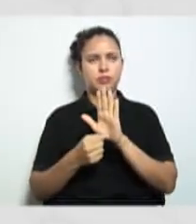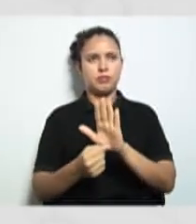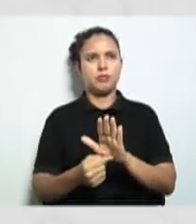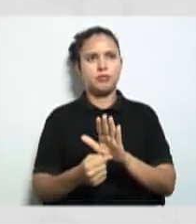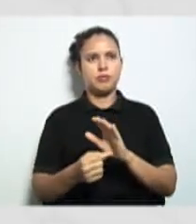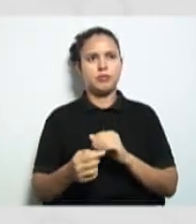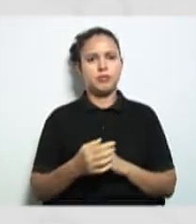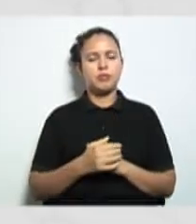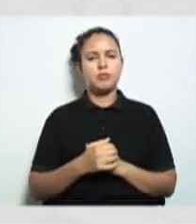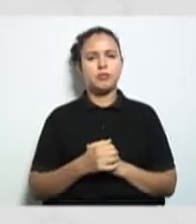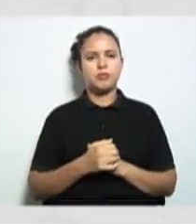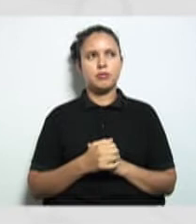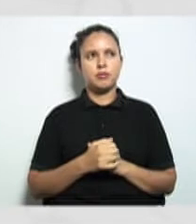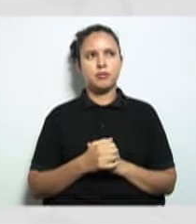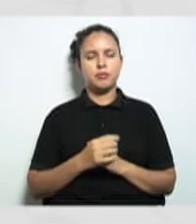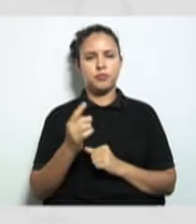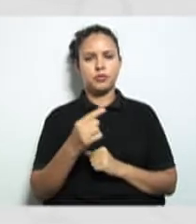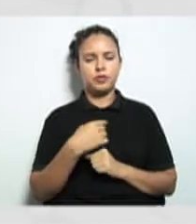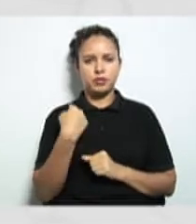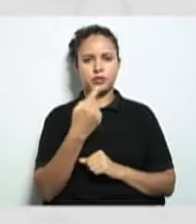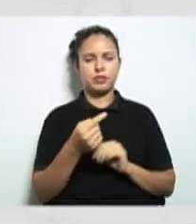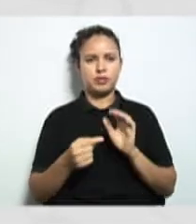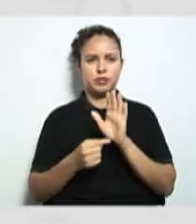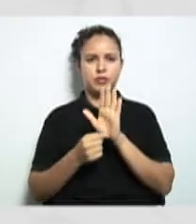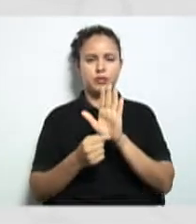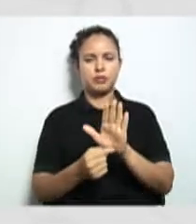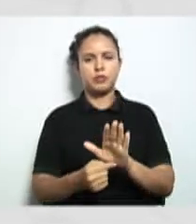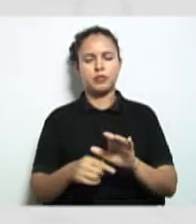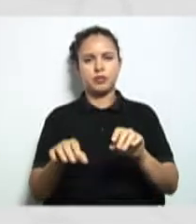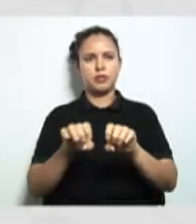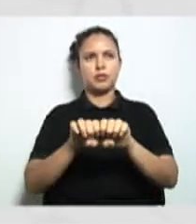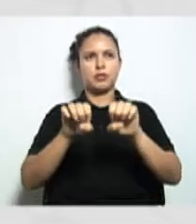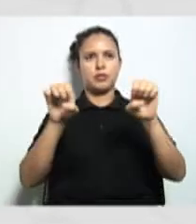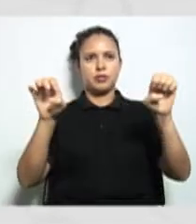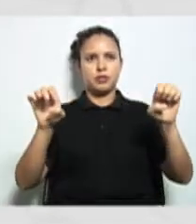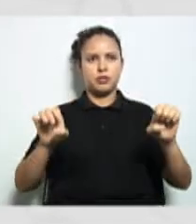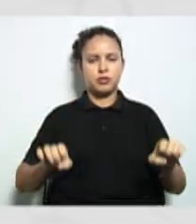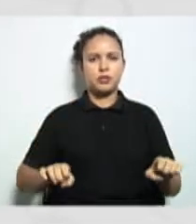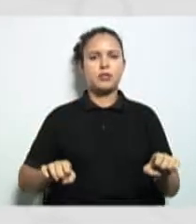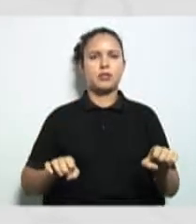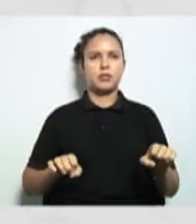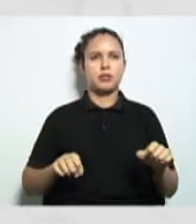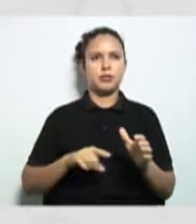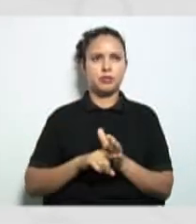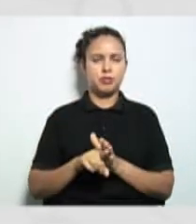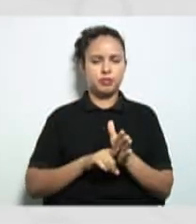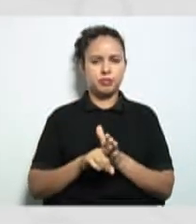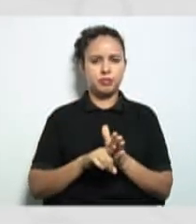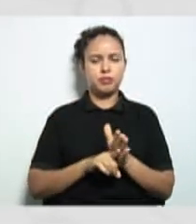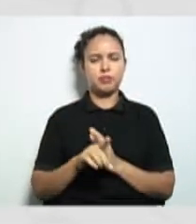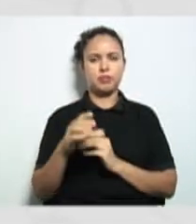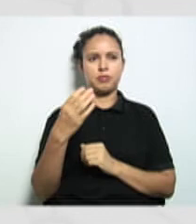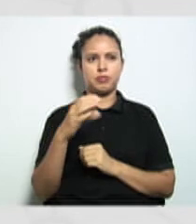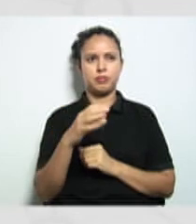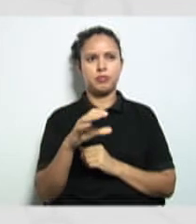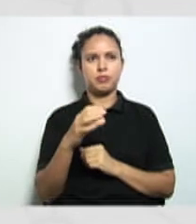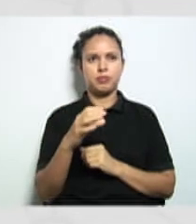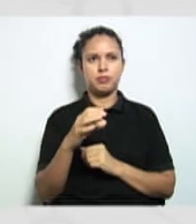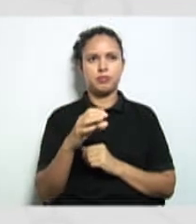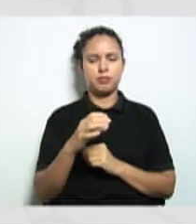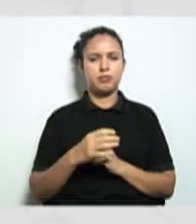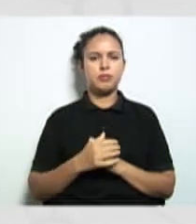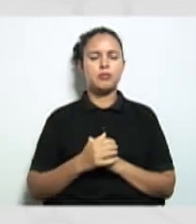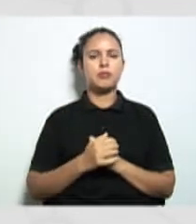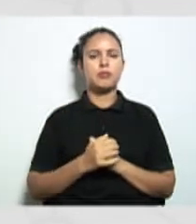vocês. Nós mostramos também a estrutura da pesquisa científica. E nós